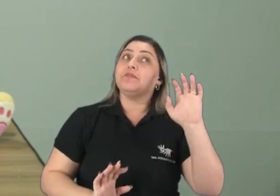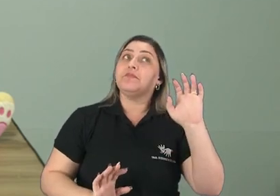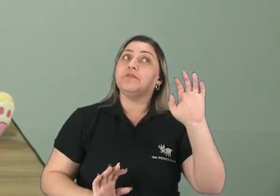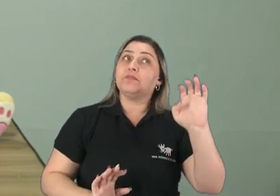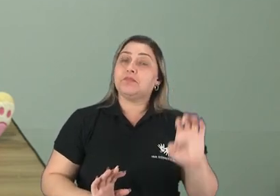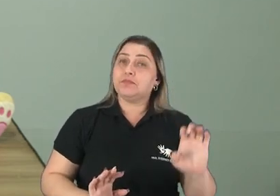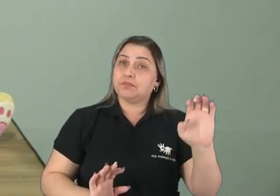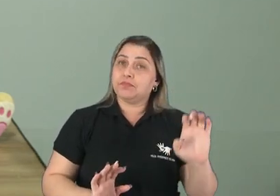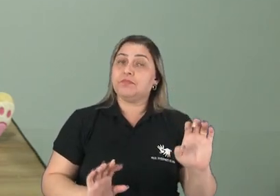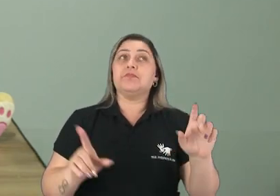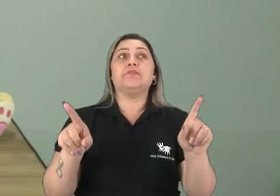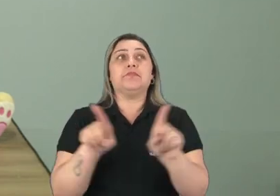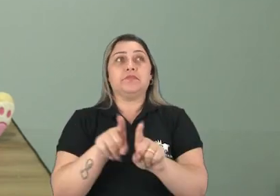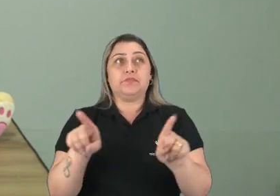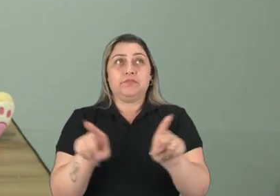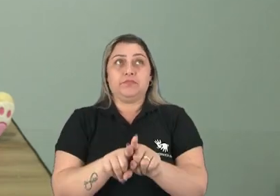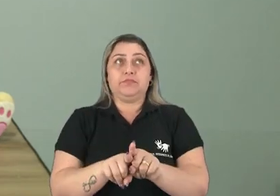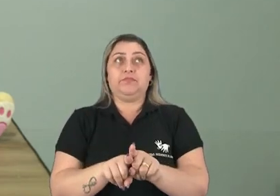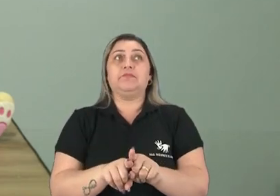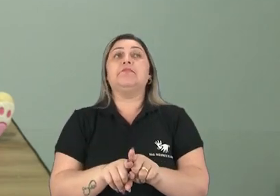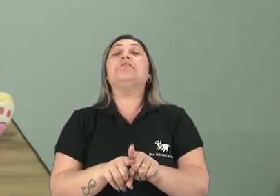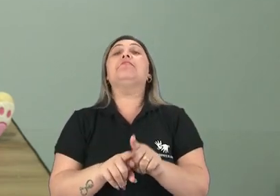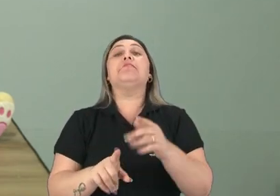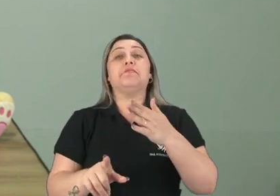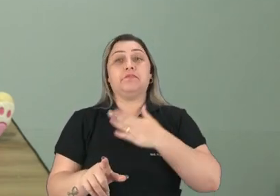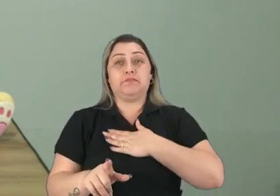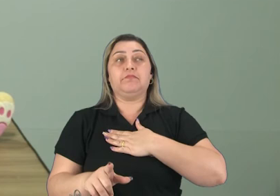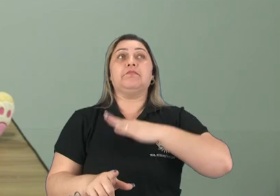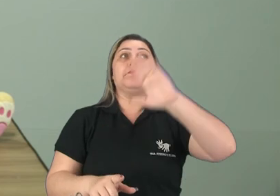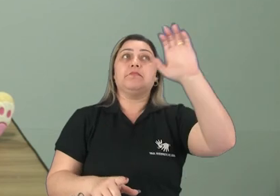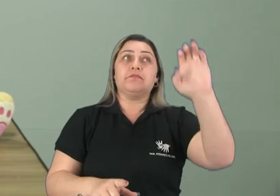do Pedro, que também é a minha mão esquerda.